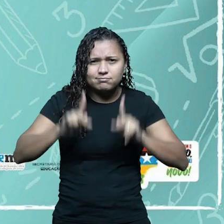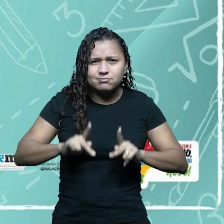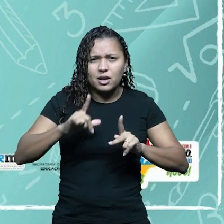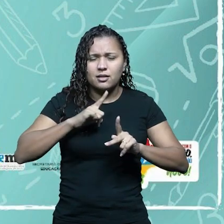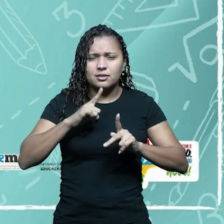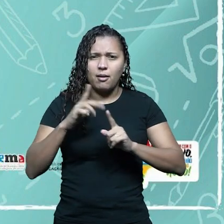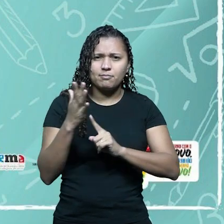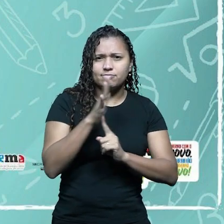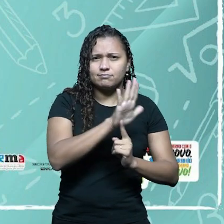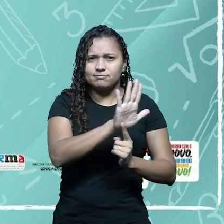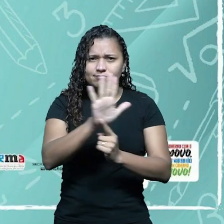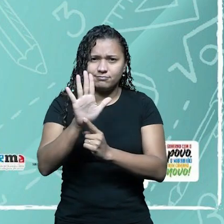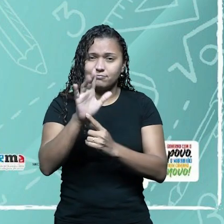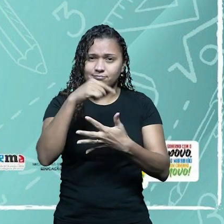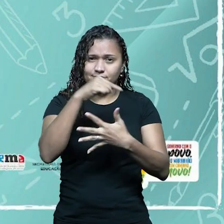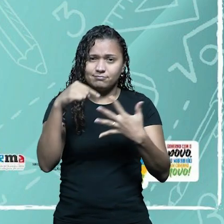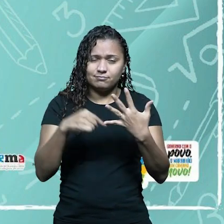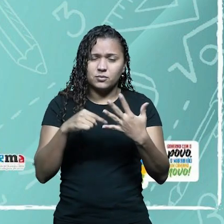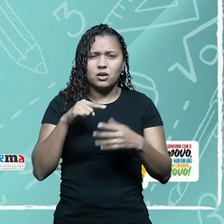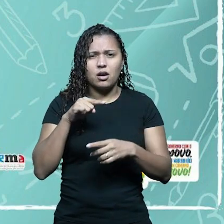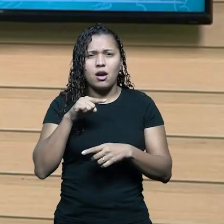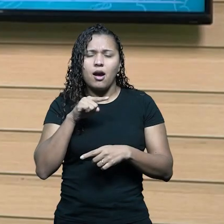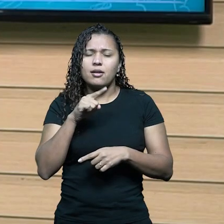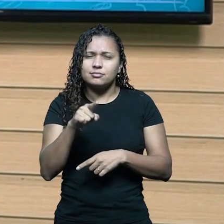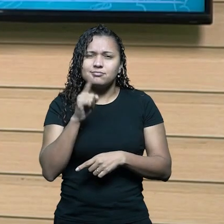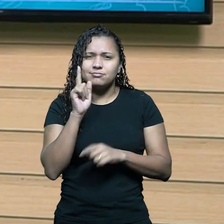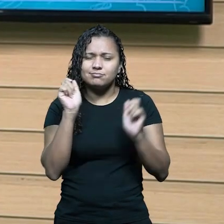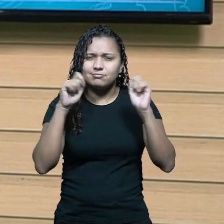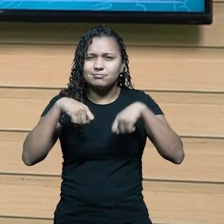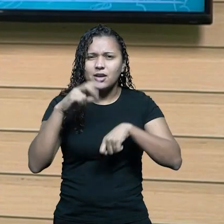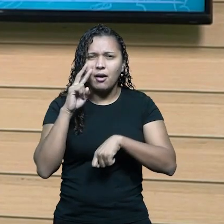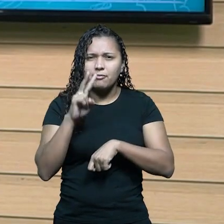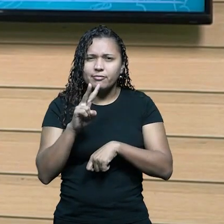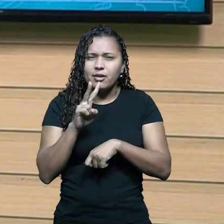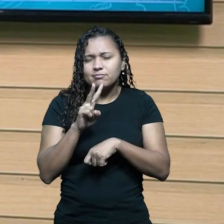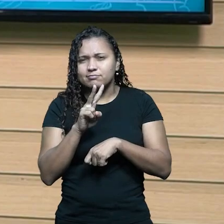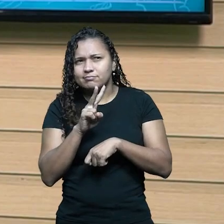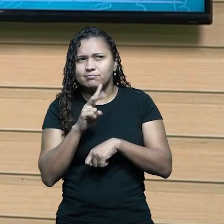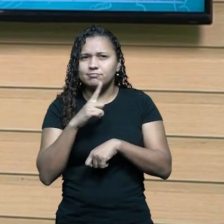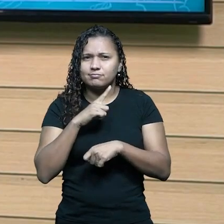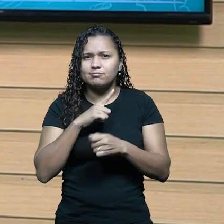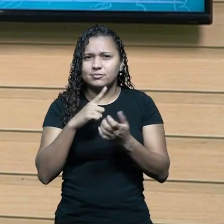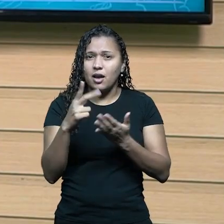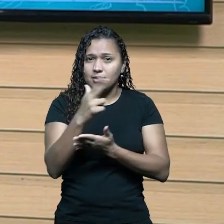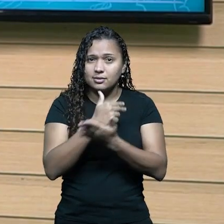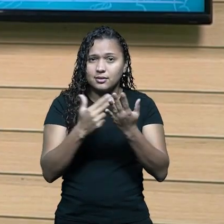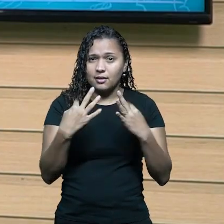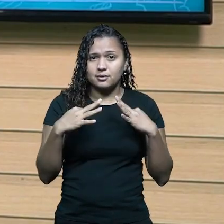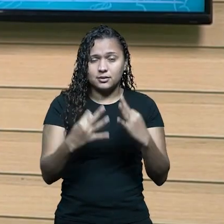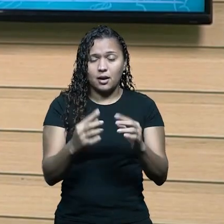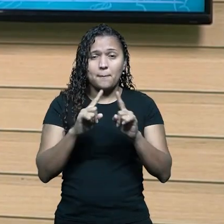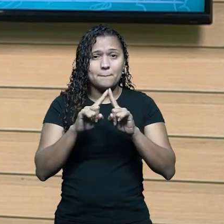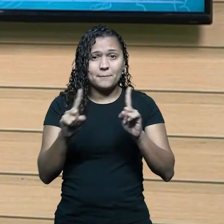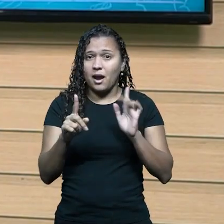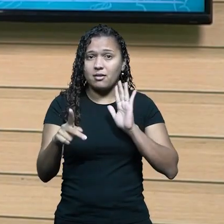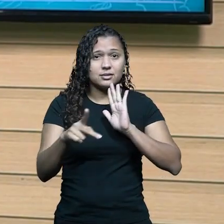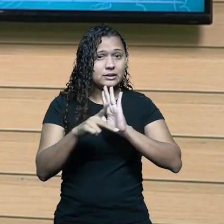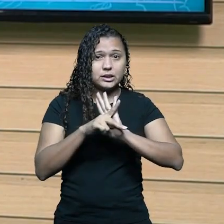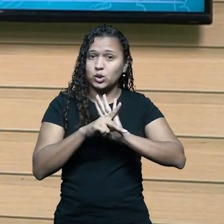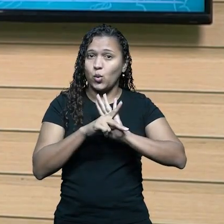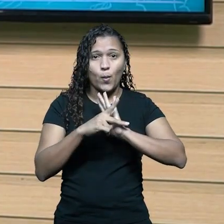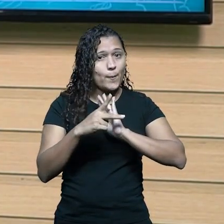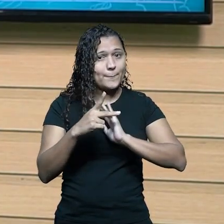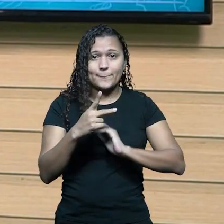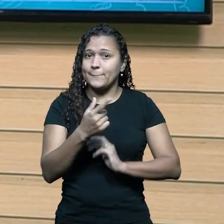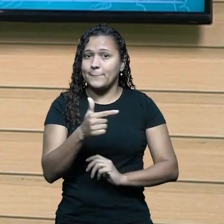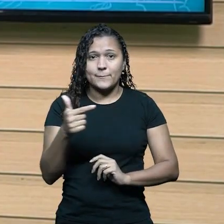do componente. Aqui, como vocês podem ver, tem os elementos do desenho técnico que não fazem parte